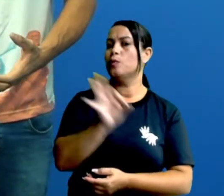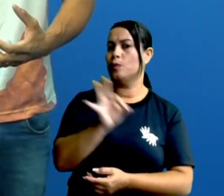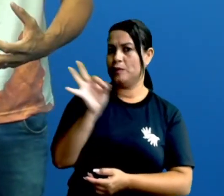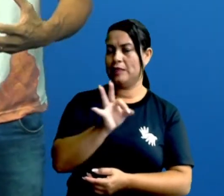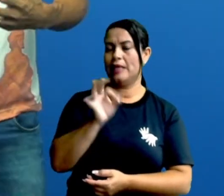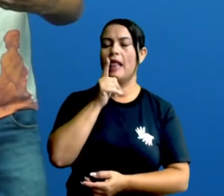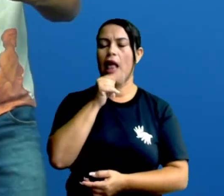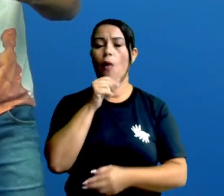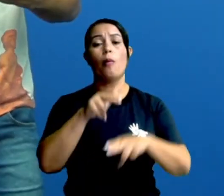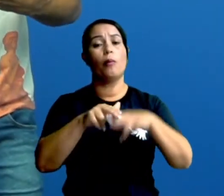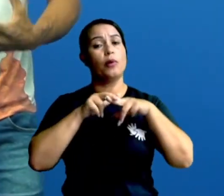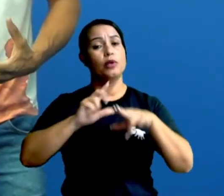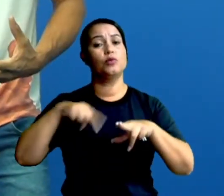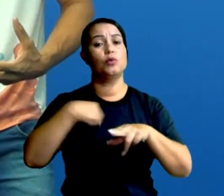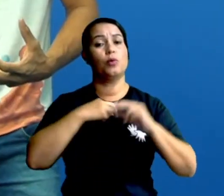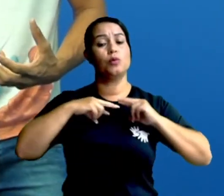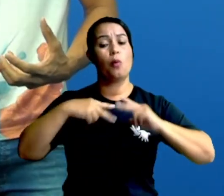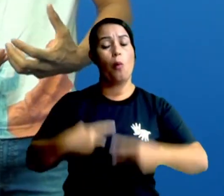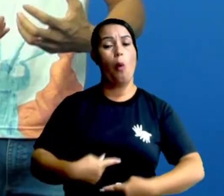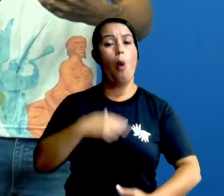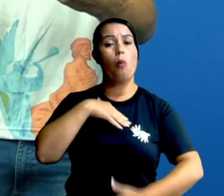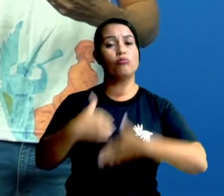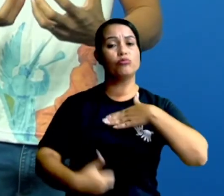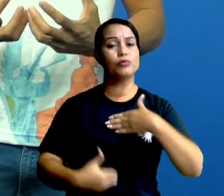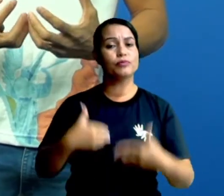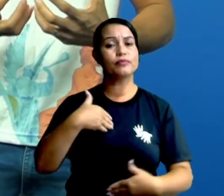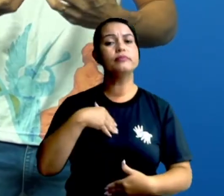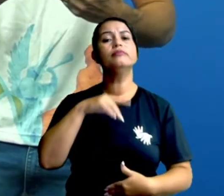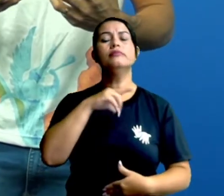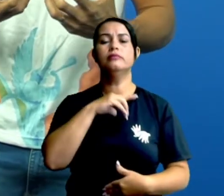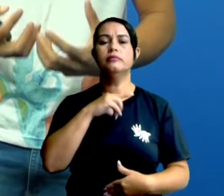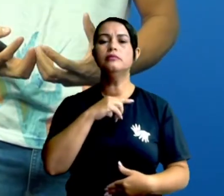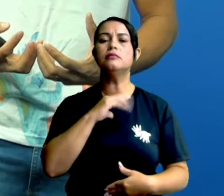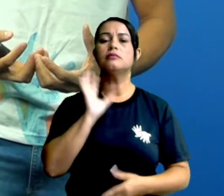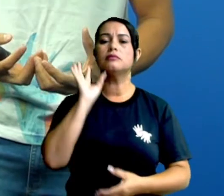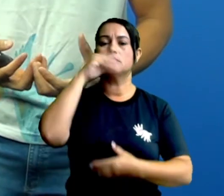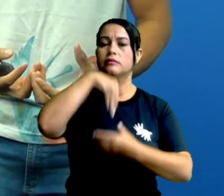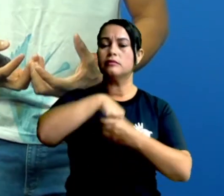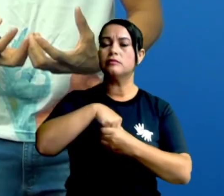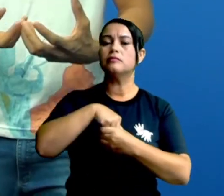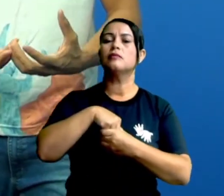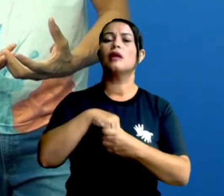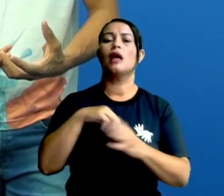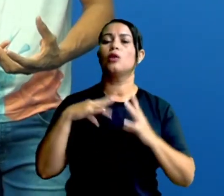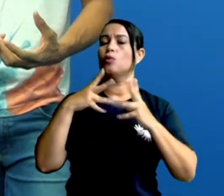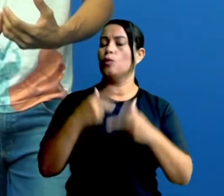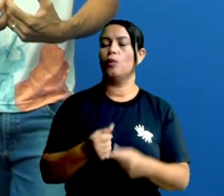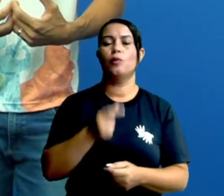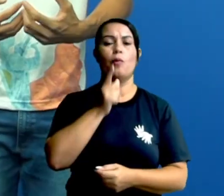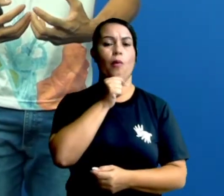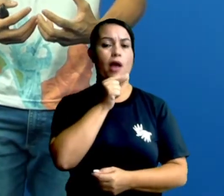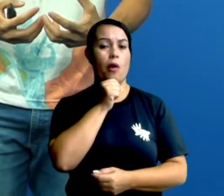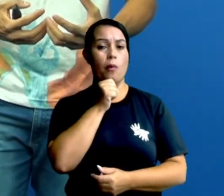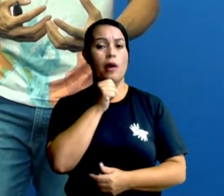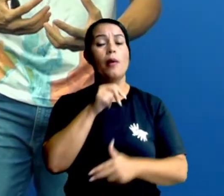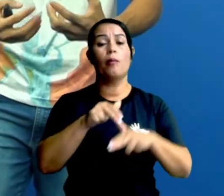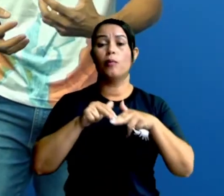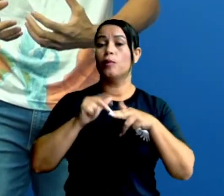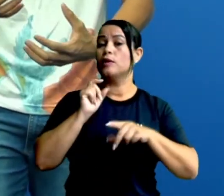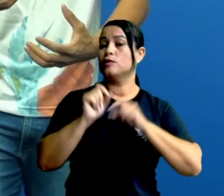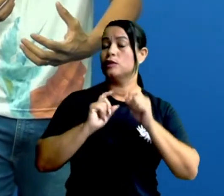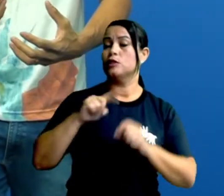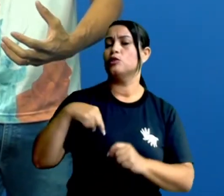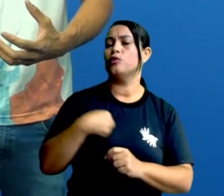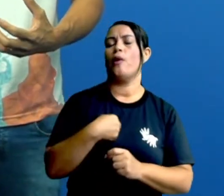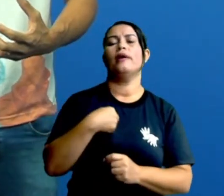tá certo? Portanto, o nosso corpo, é composto em sua grande maioria por água. Tanto é que se a gente fizer uma